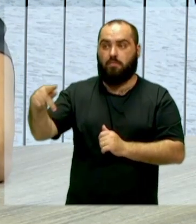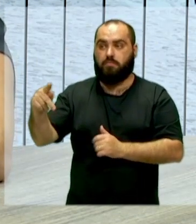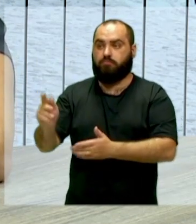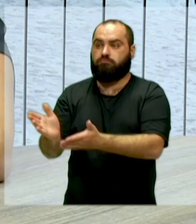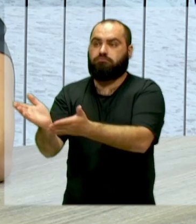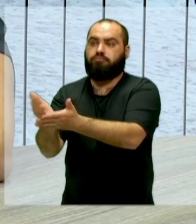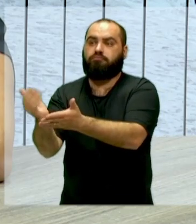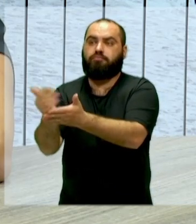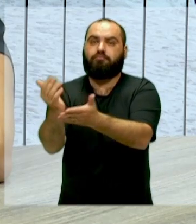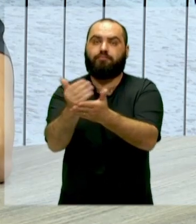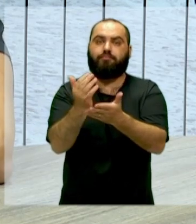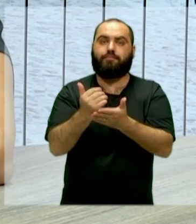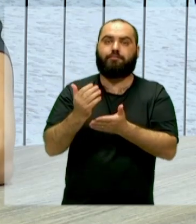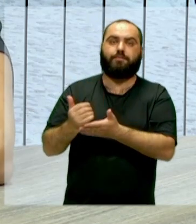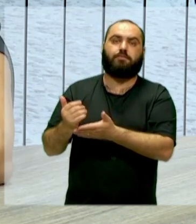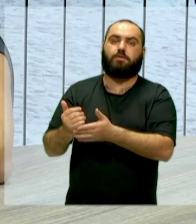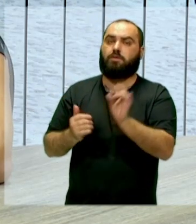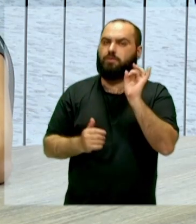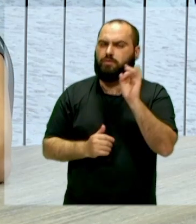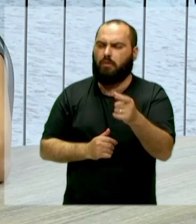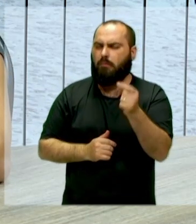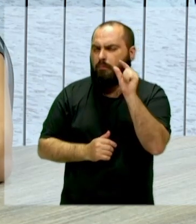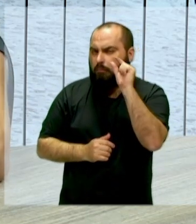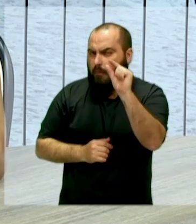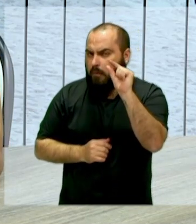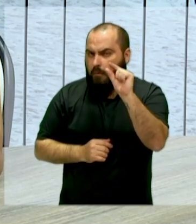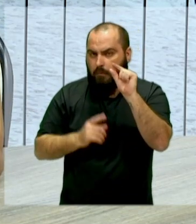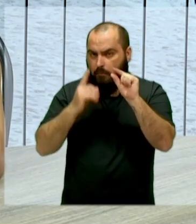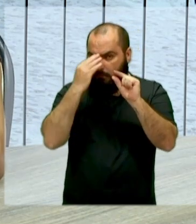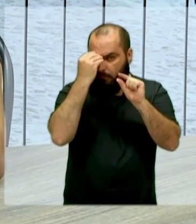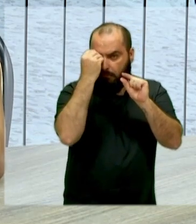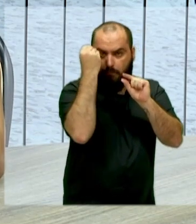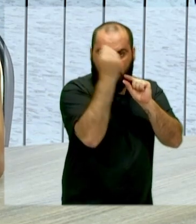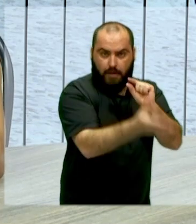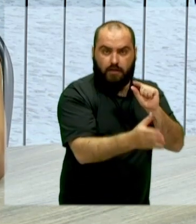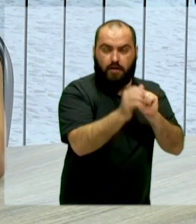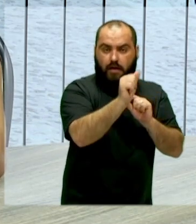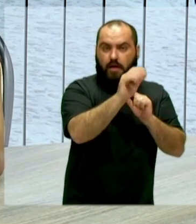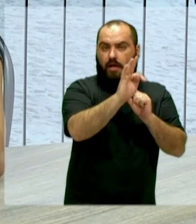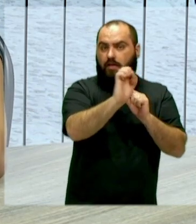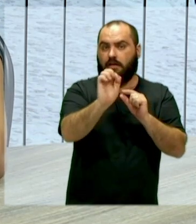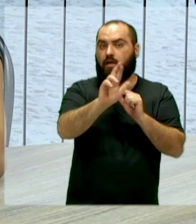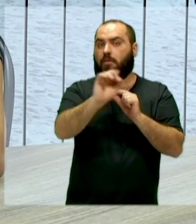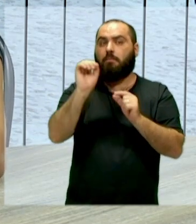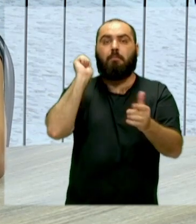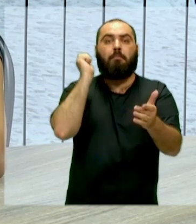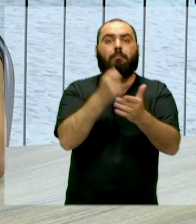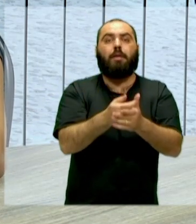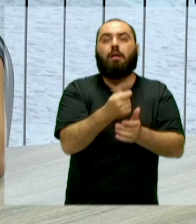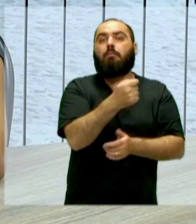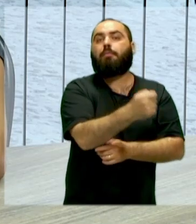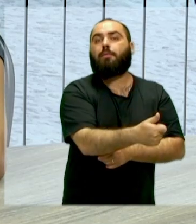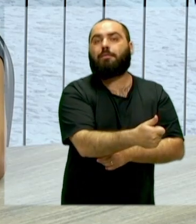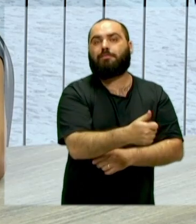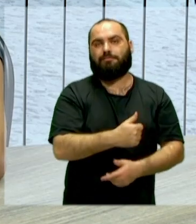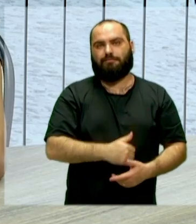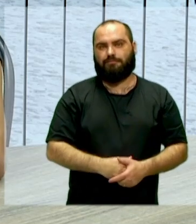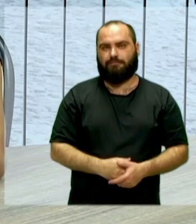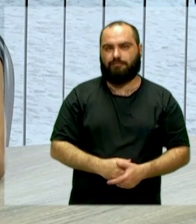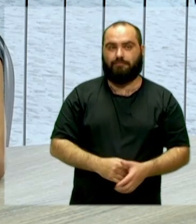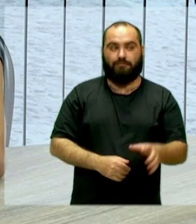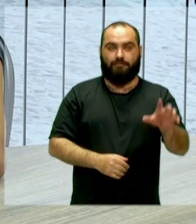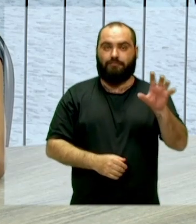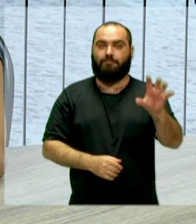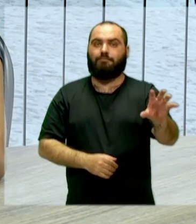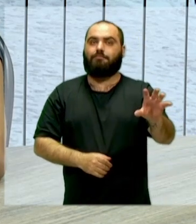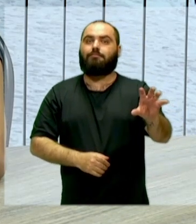material reciclável e que ele manda só uma pequena fração pro aterro sanitário ele paga menos na taxa do lixo Isso é